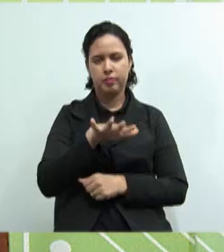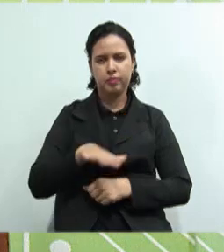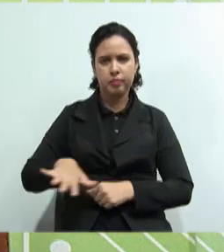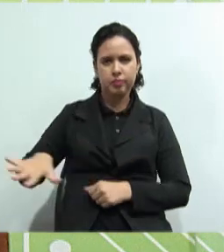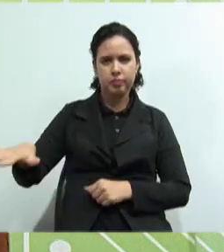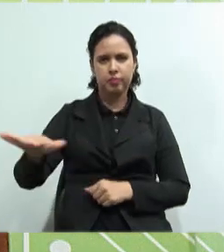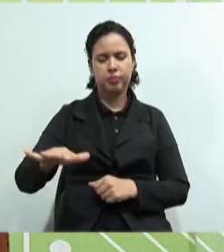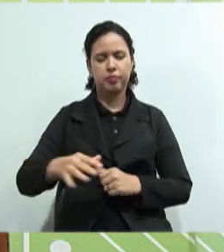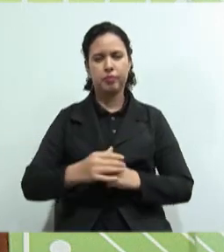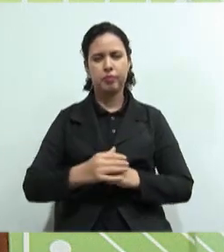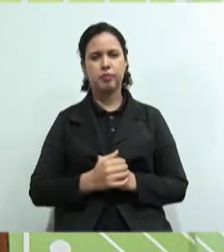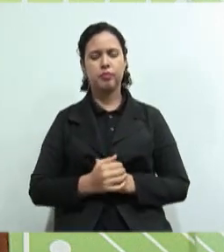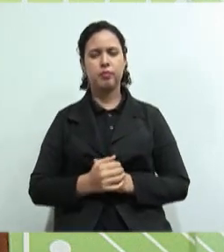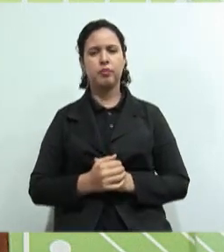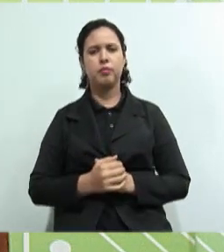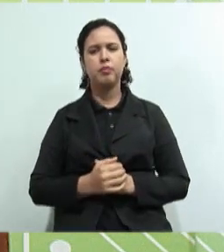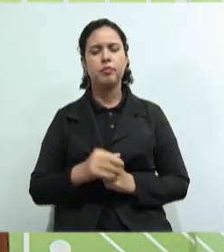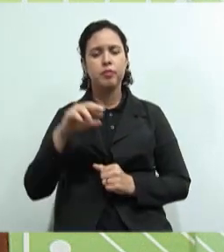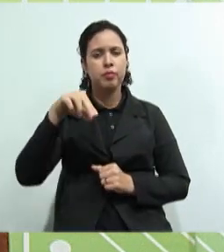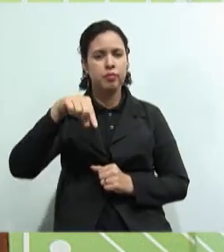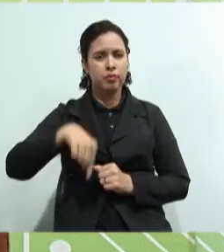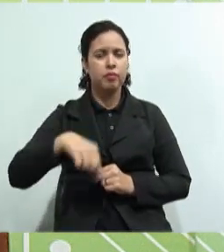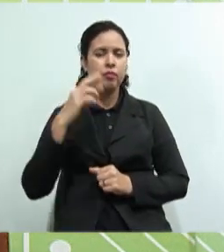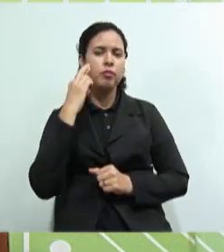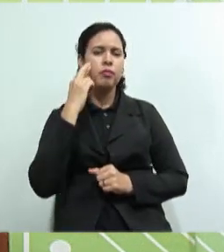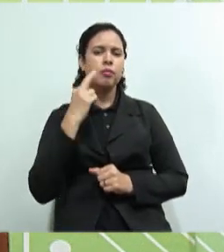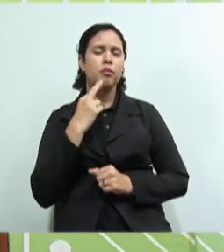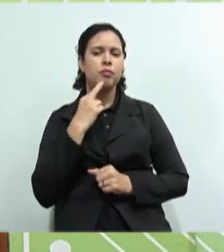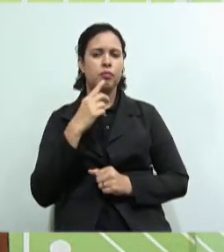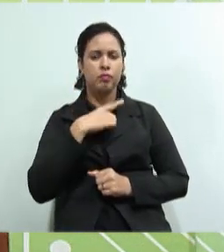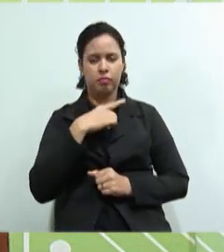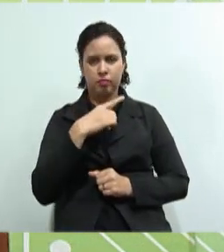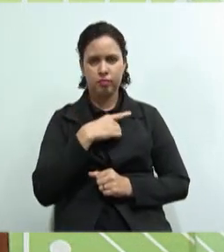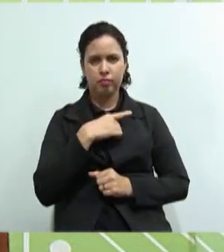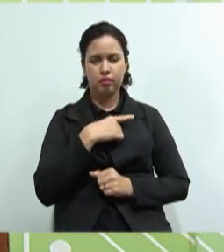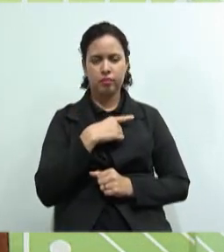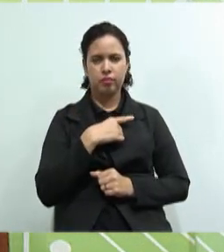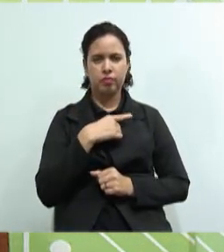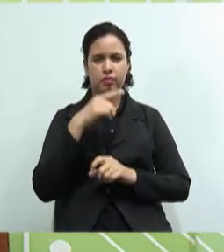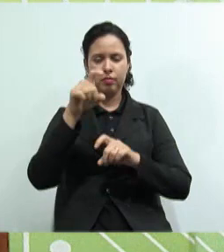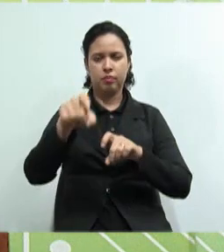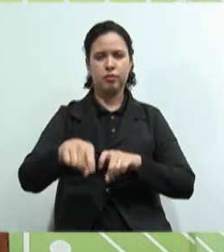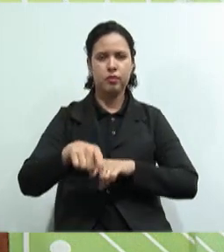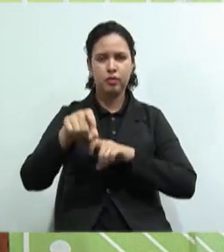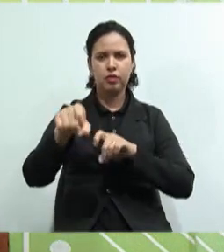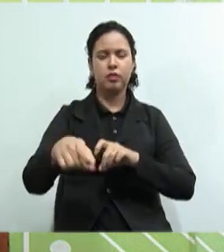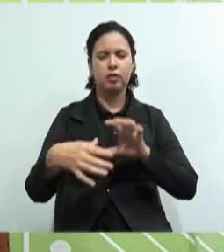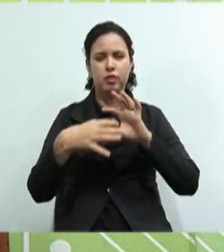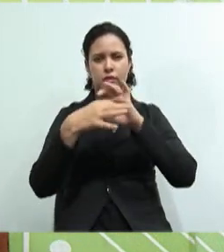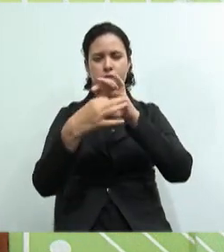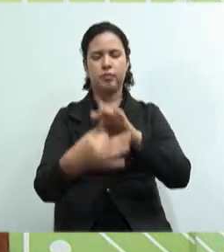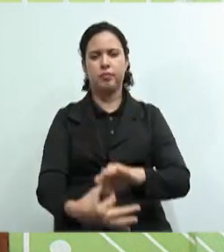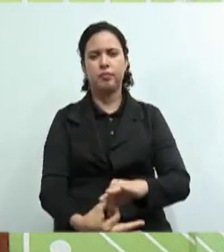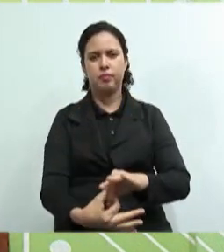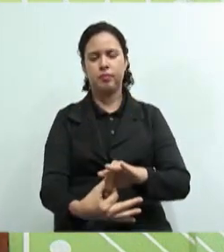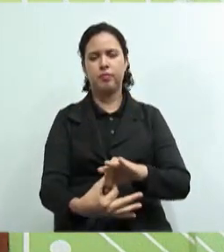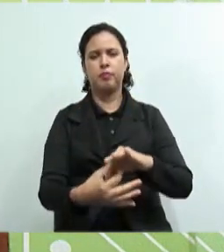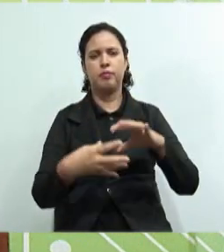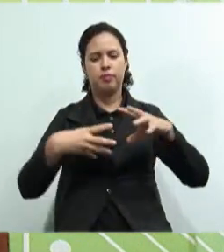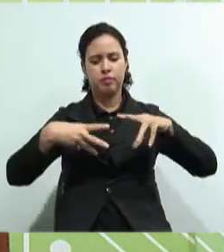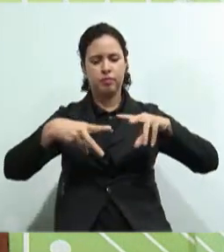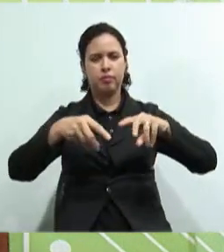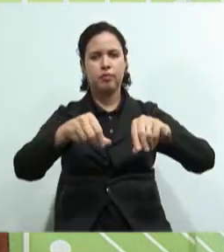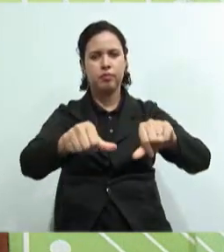que, por exemplo, aqui na região de Rondônia especificamente, a nossa produção agrícola está muito ligada à correção da terra